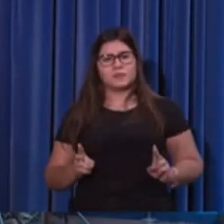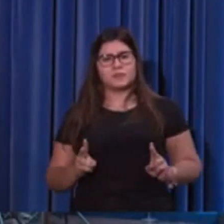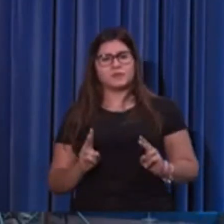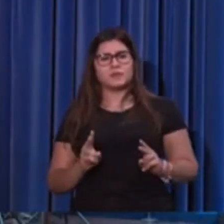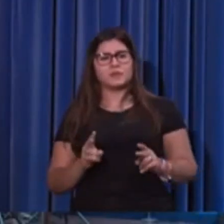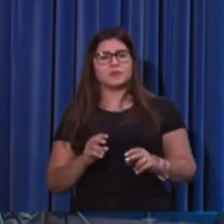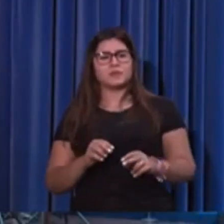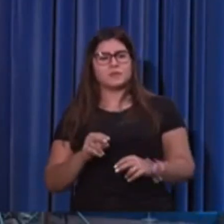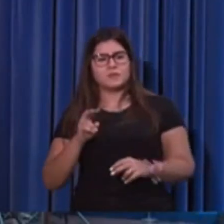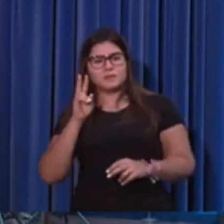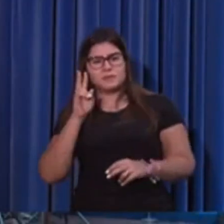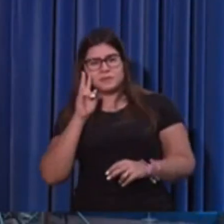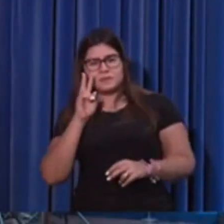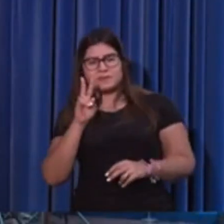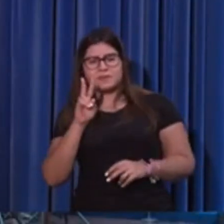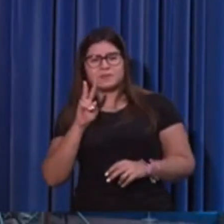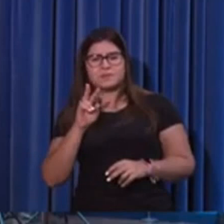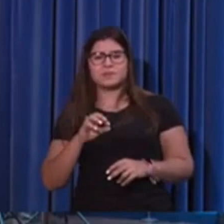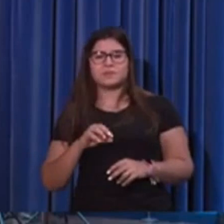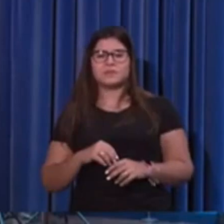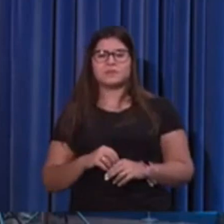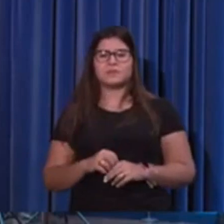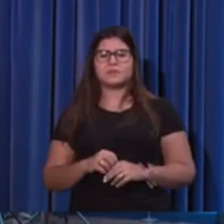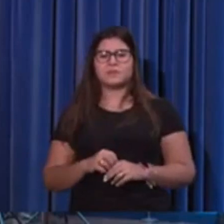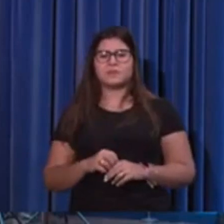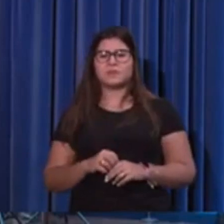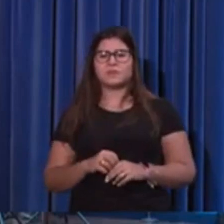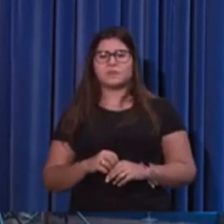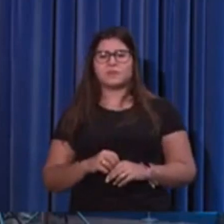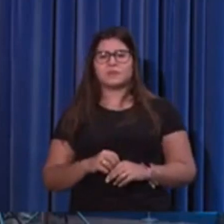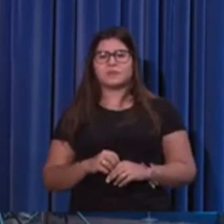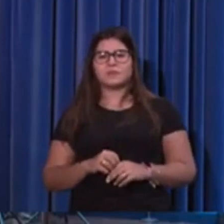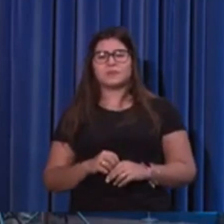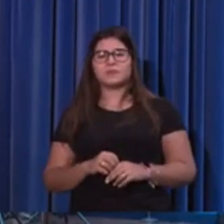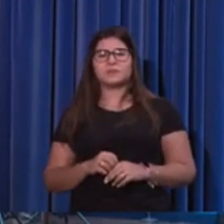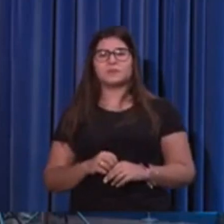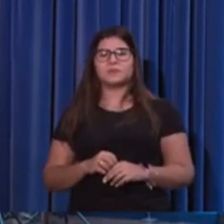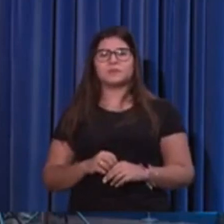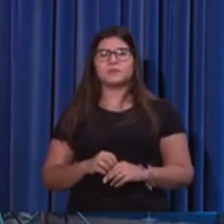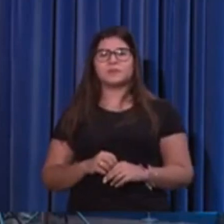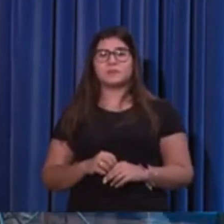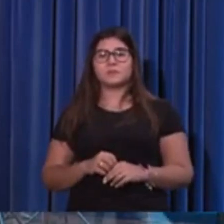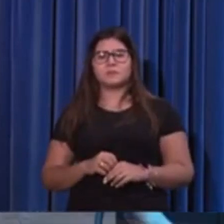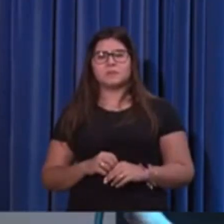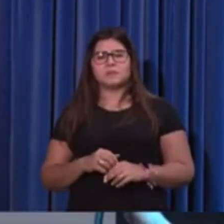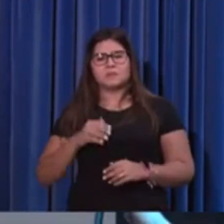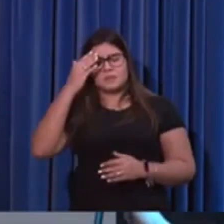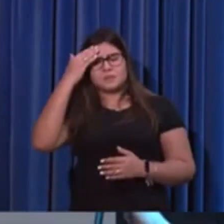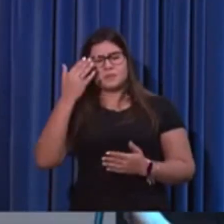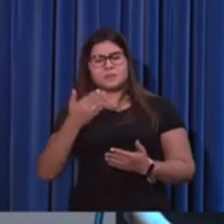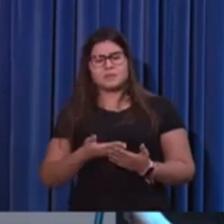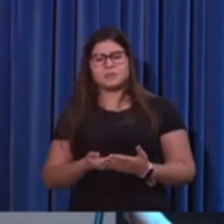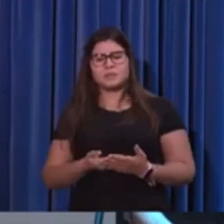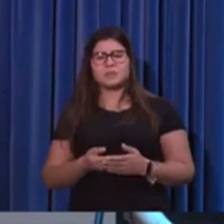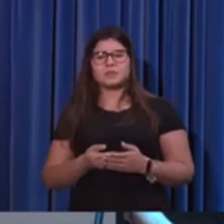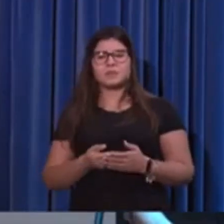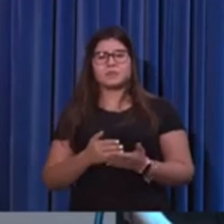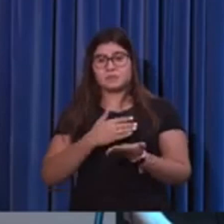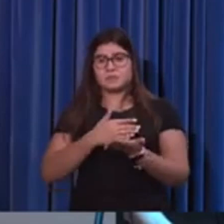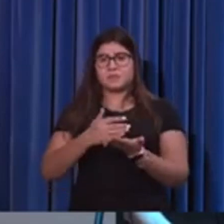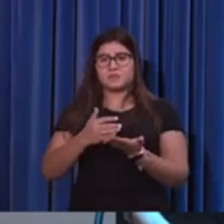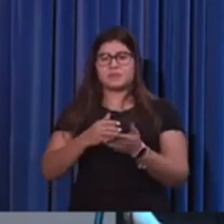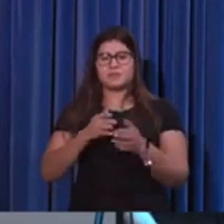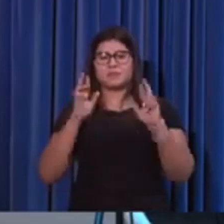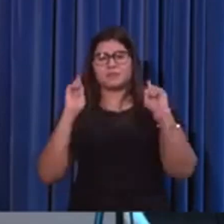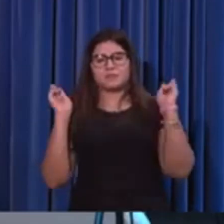avalia um pouquinho as reações, os seus olhares. Eu creio que para nós começarmos essa reunião, olharmos